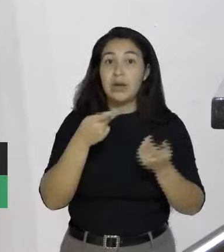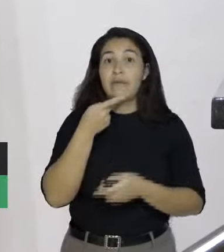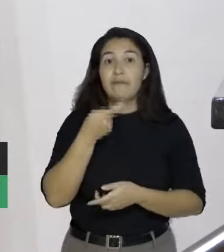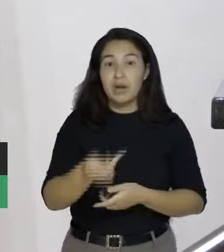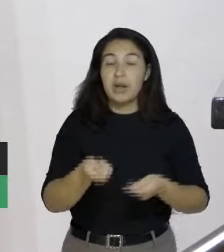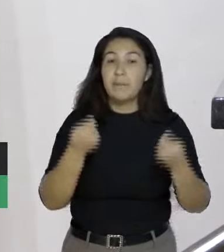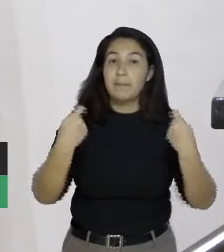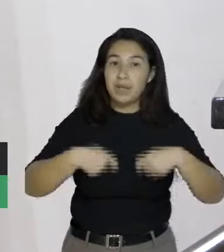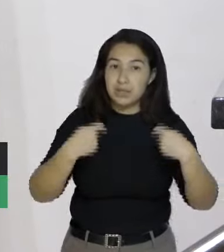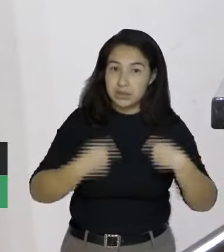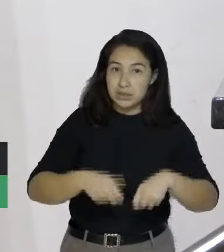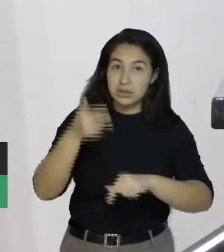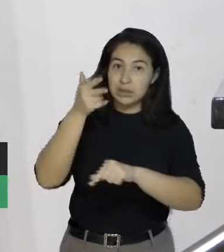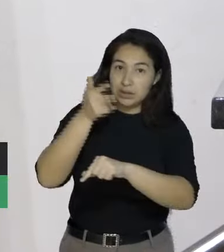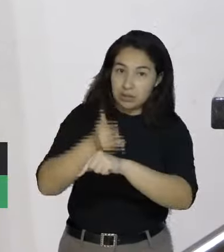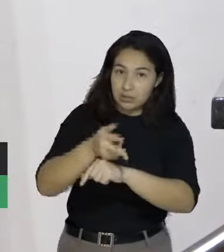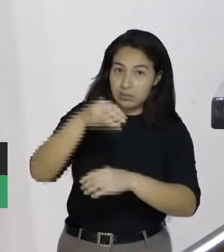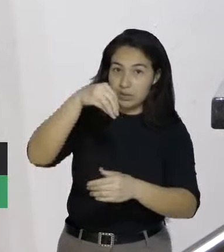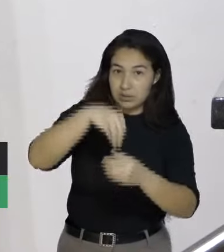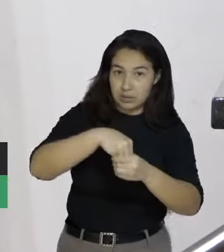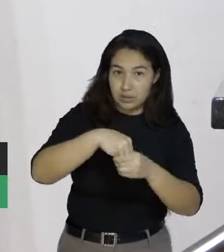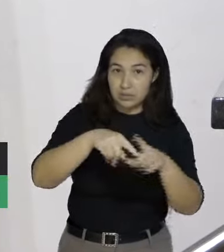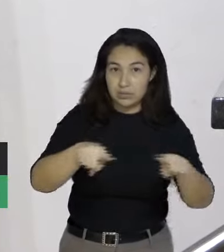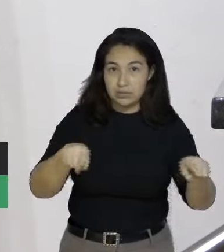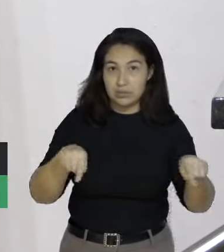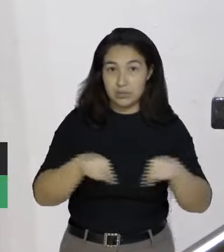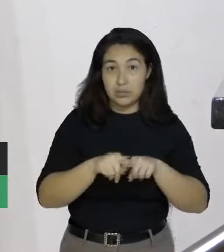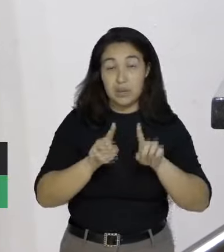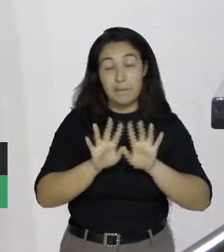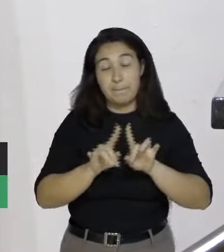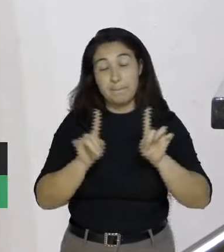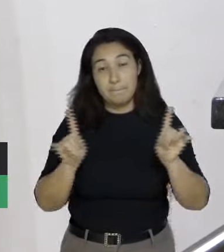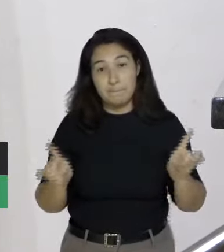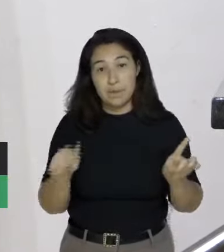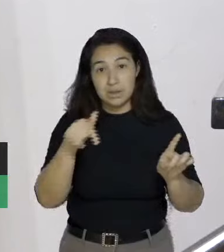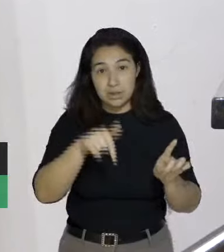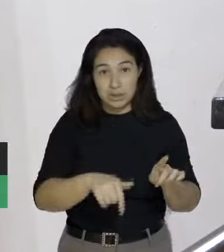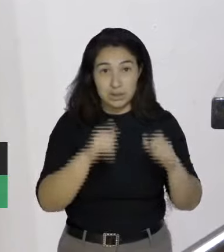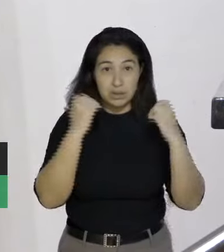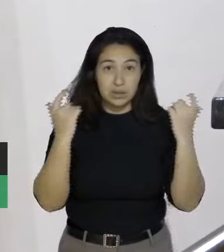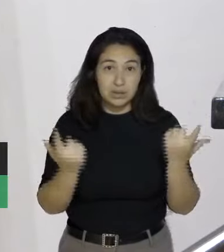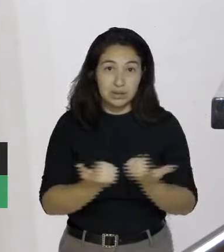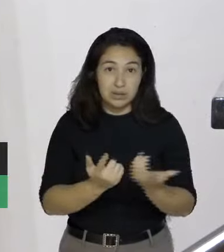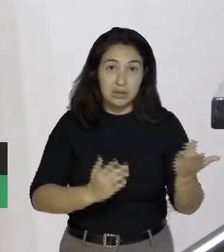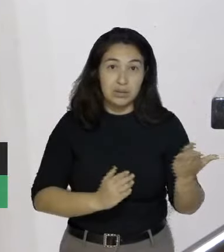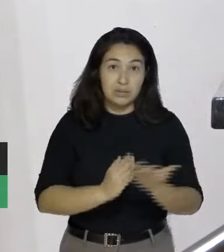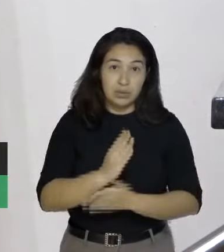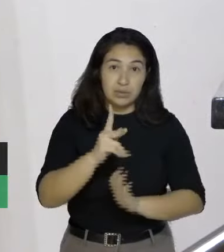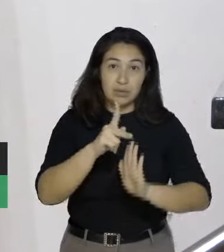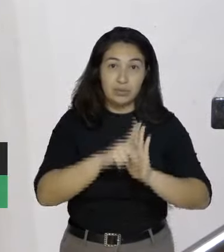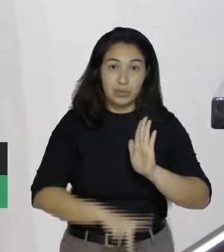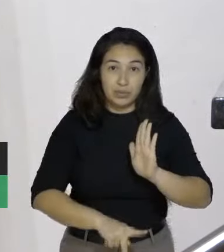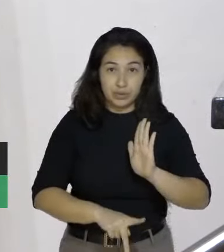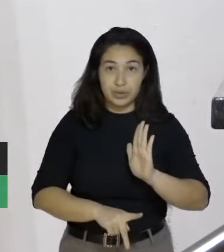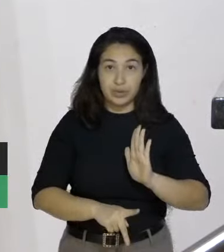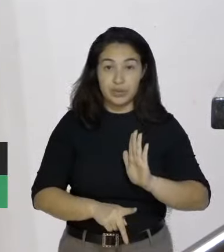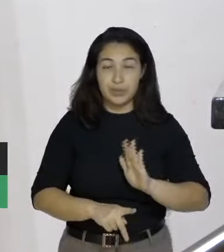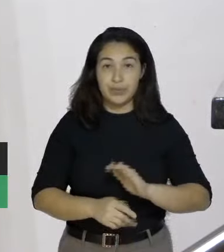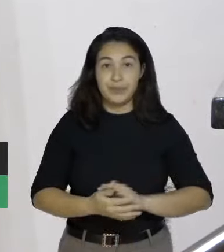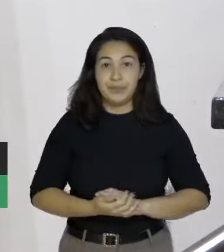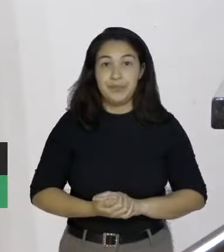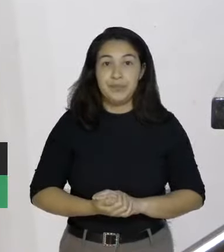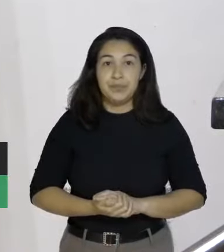necessidade de câmeras dentro da sala de aula mas infelizmente esta casa aprovou o projeto naqueles